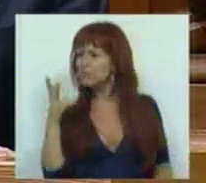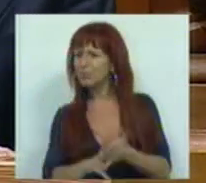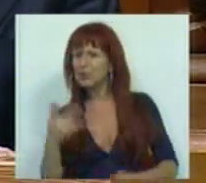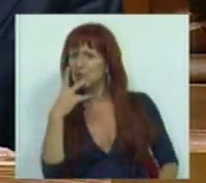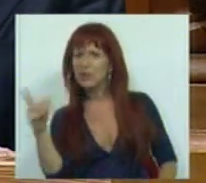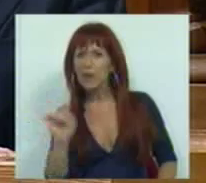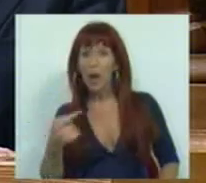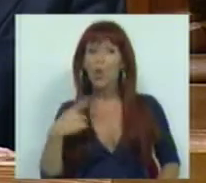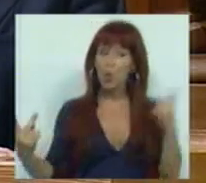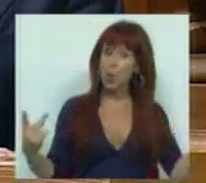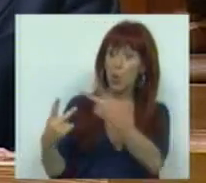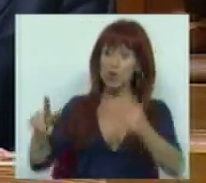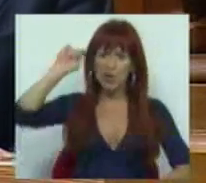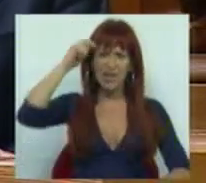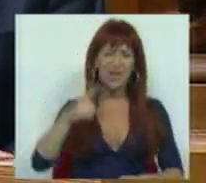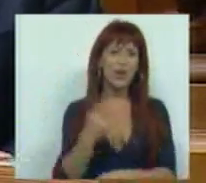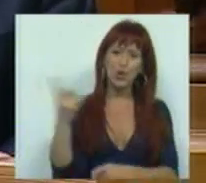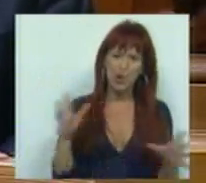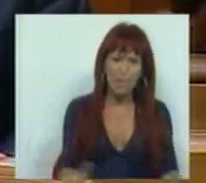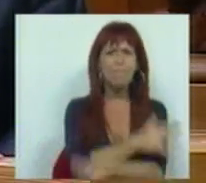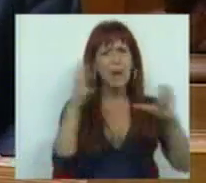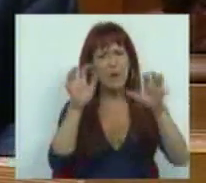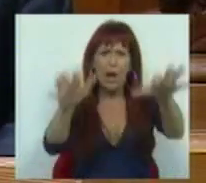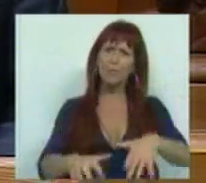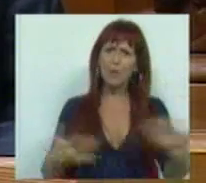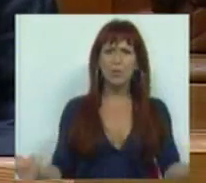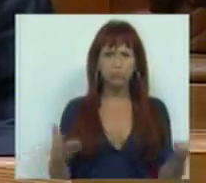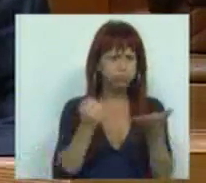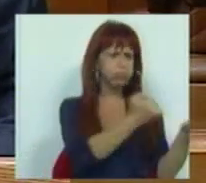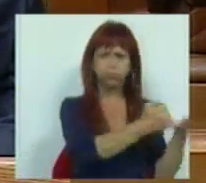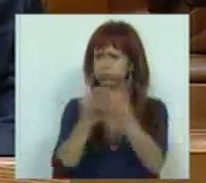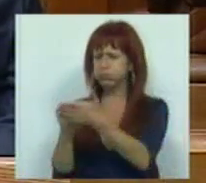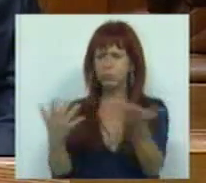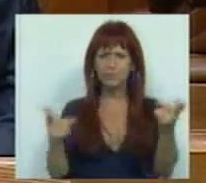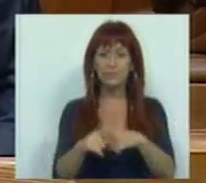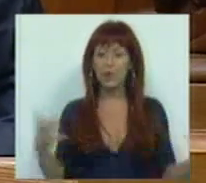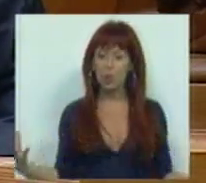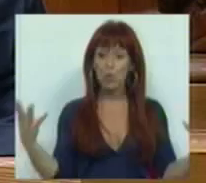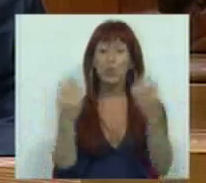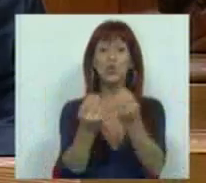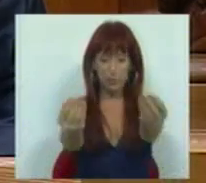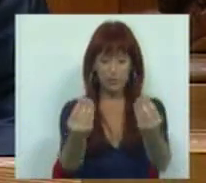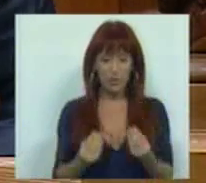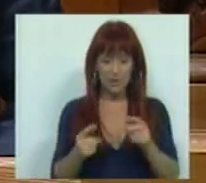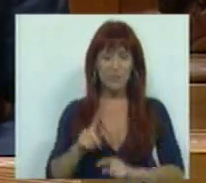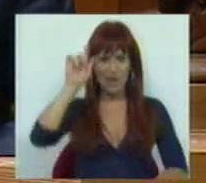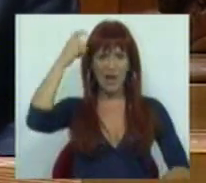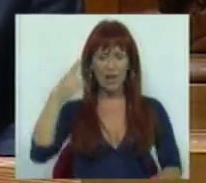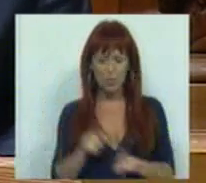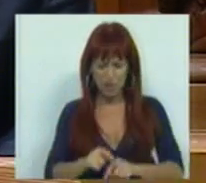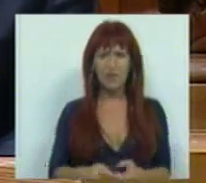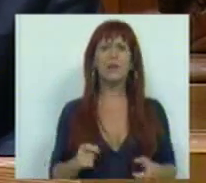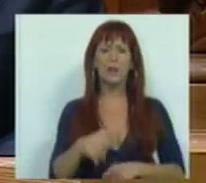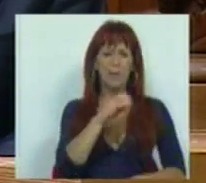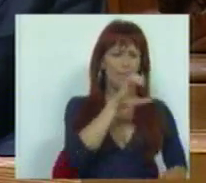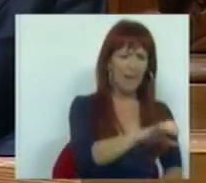ambos são a crise e ambos são a maioria parlamentar que a sustenta. Juntos trouxeram-nos para a crise, para o